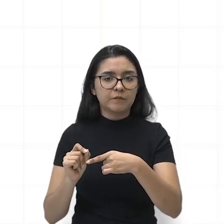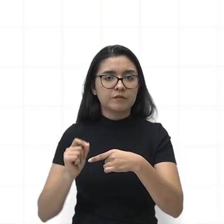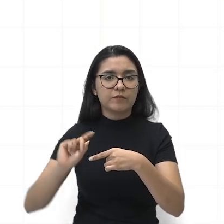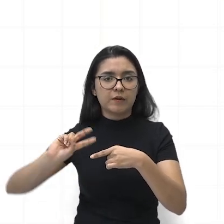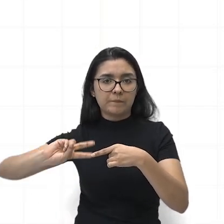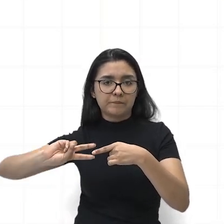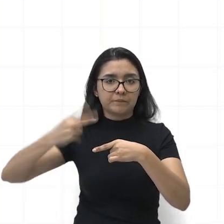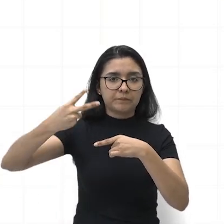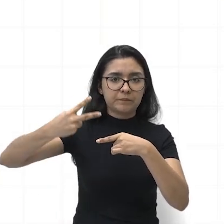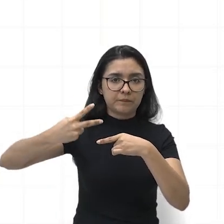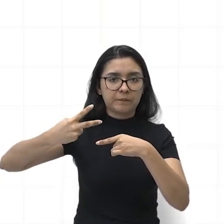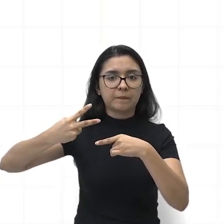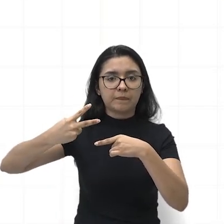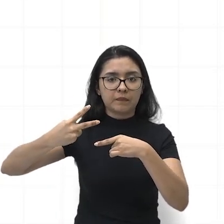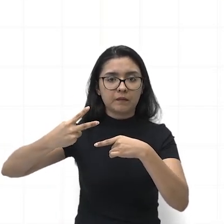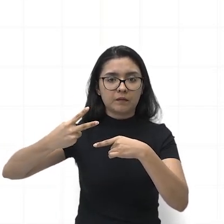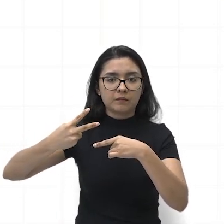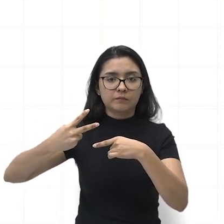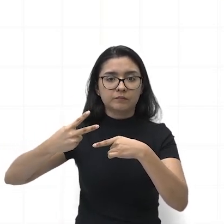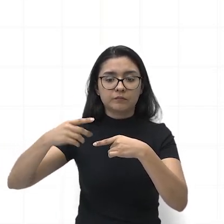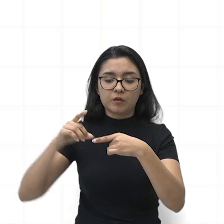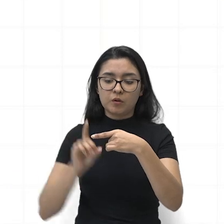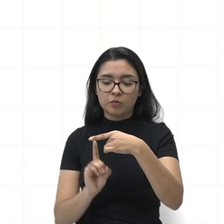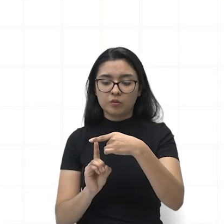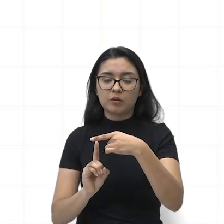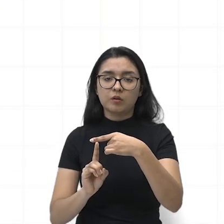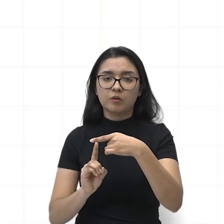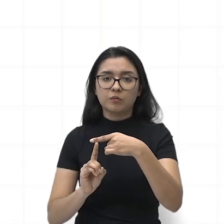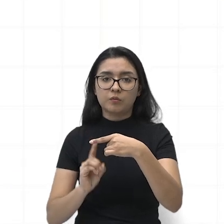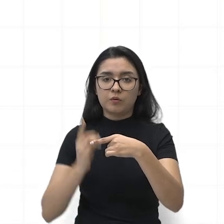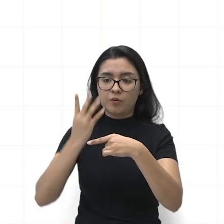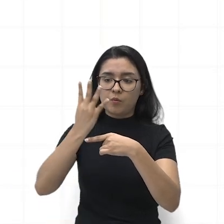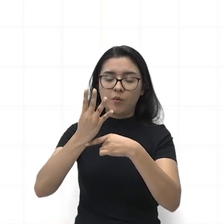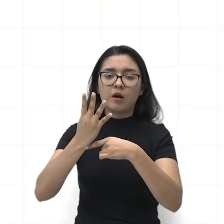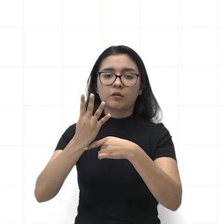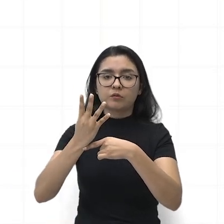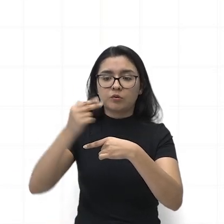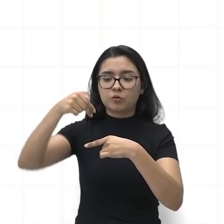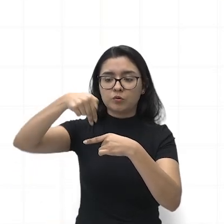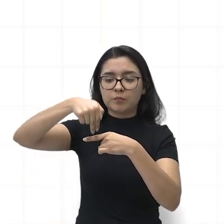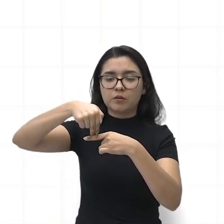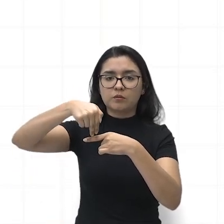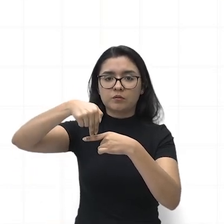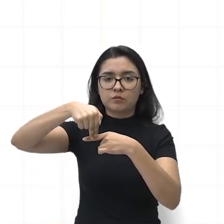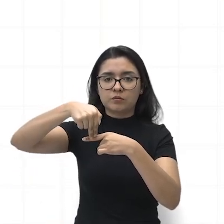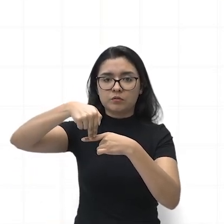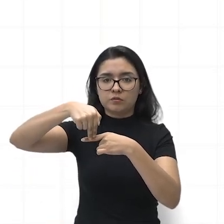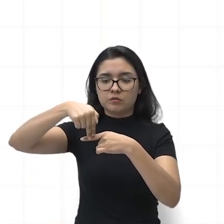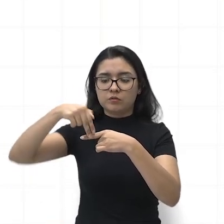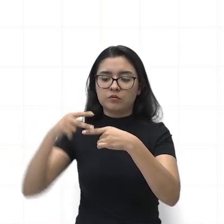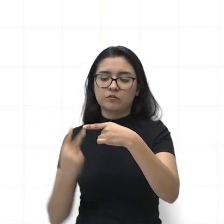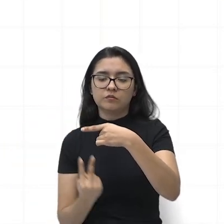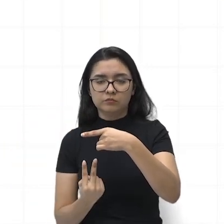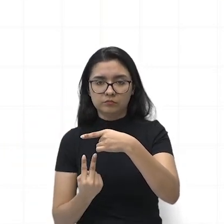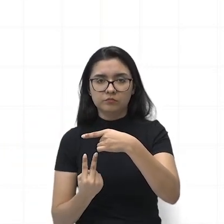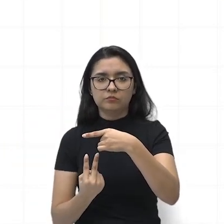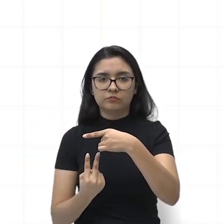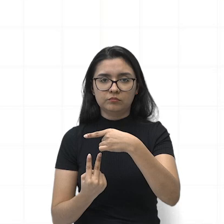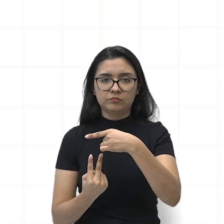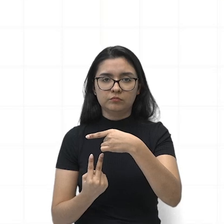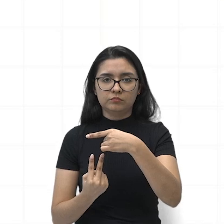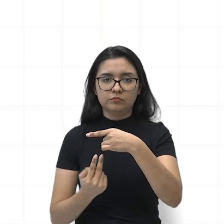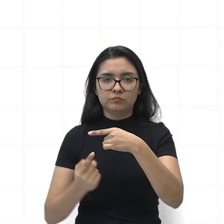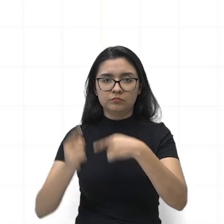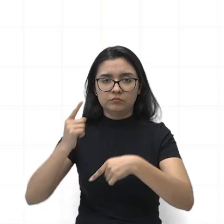invertir, ó. Vai pegar o denominador e escrever no numerador, e vai pegar o numerador e escrever